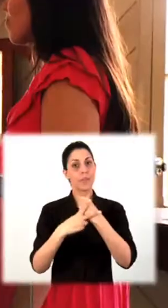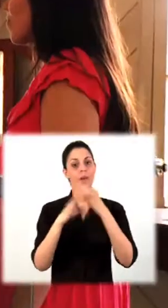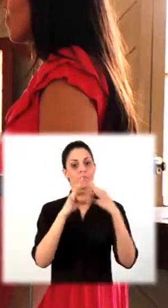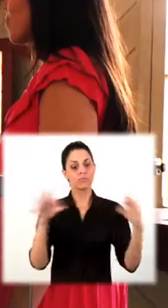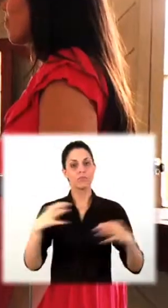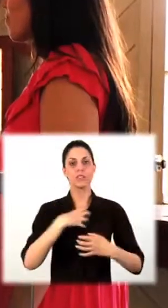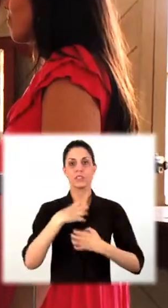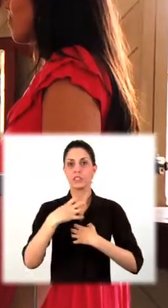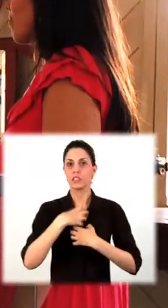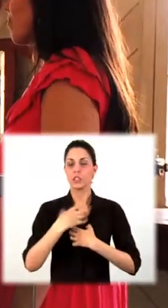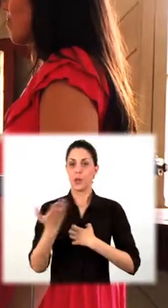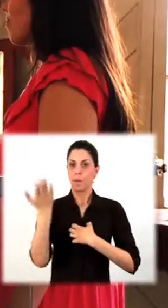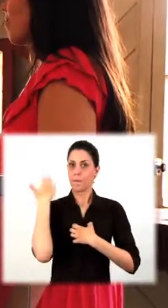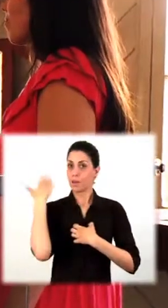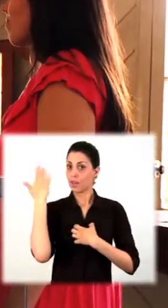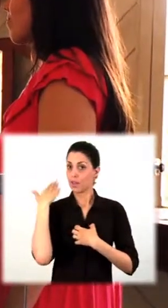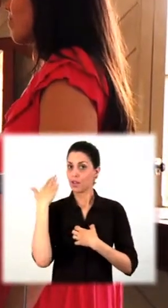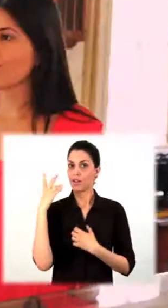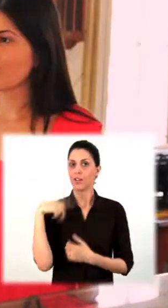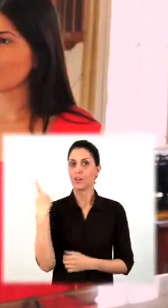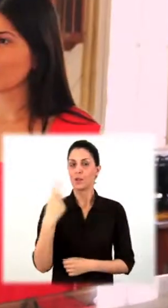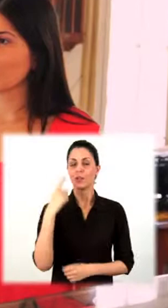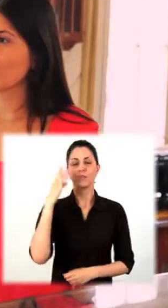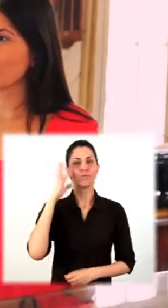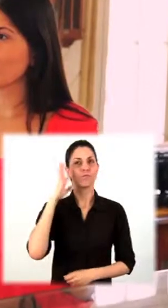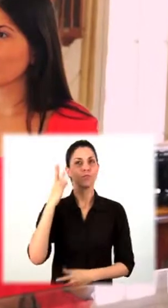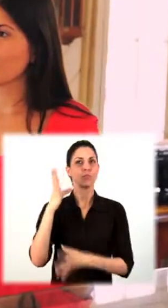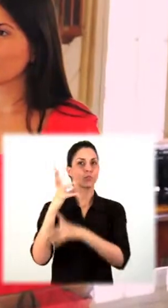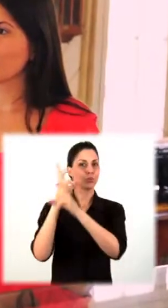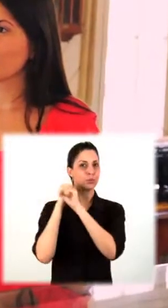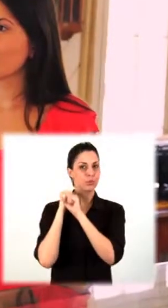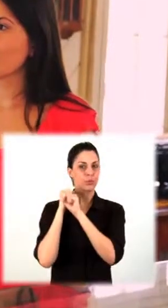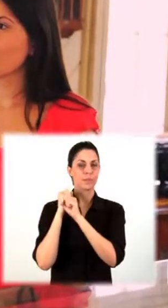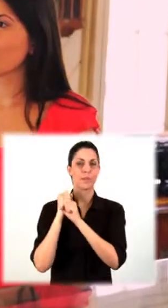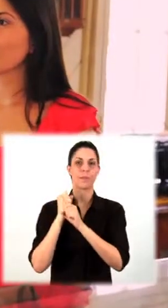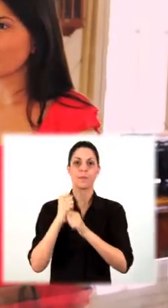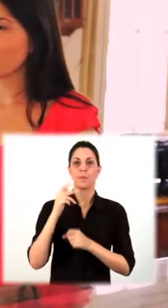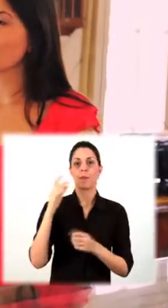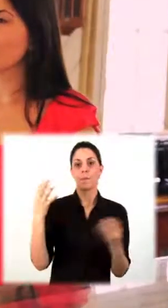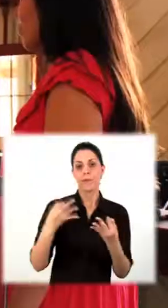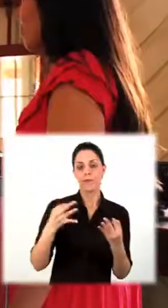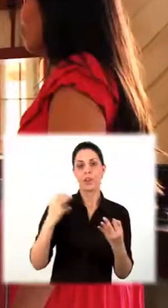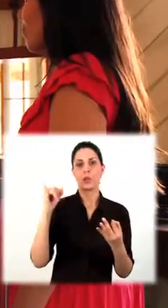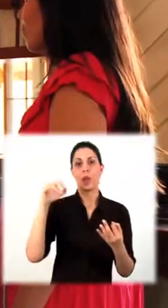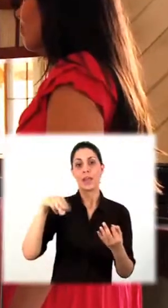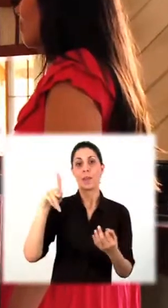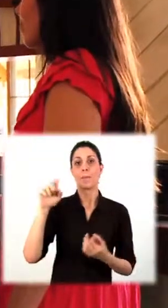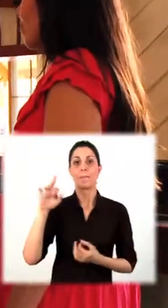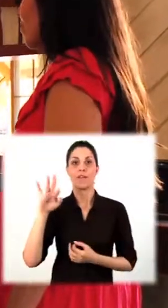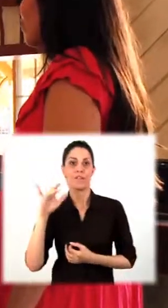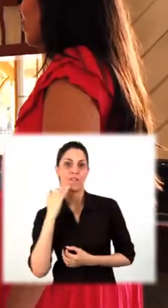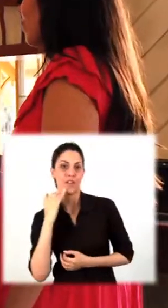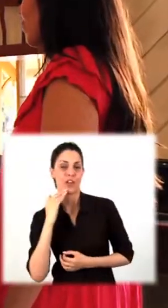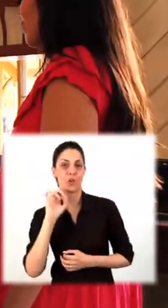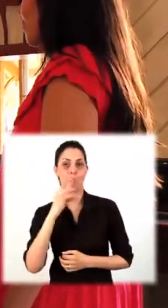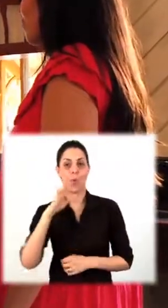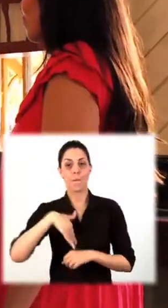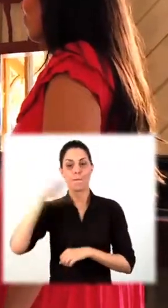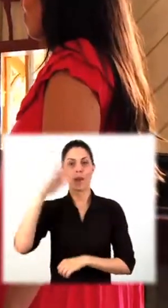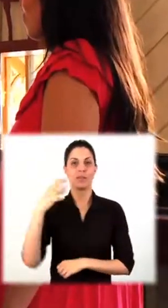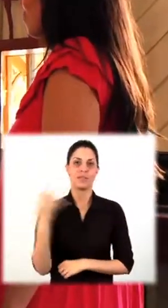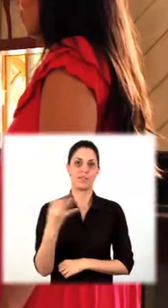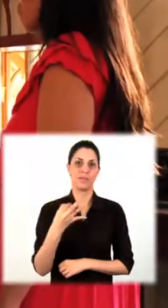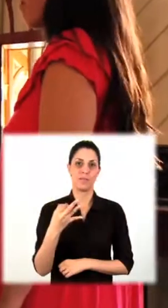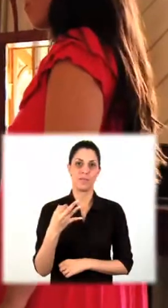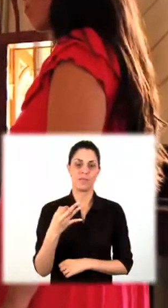verbais, no pretérito, a gente recapitular esse pretérito perfeito, imperfeito e mais que perfeito, e também